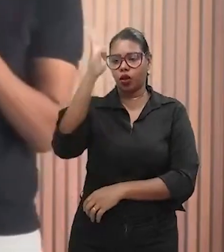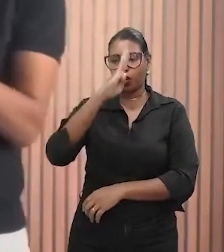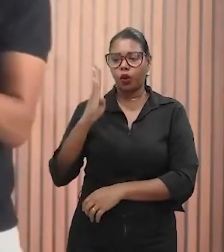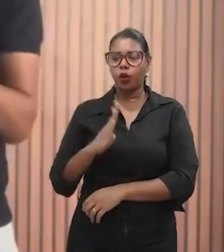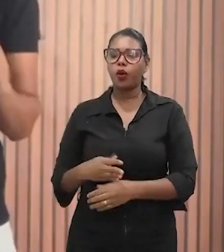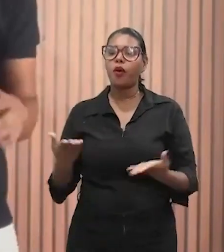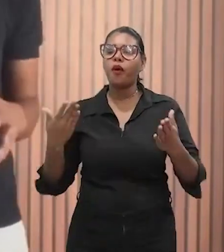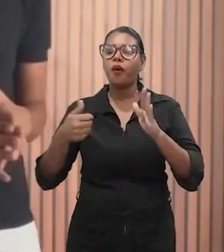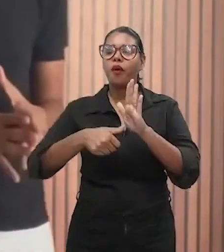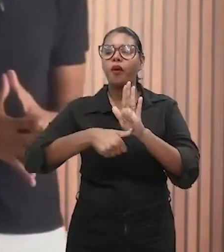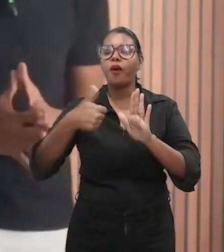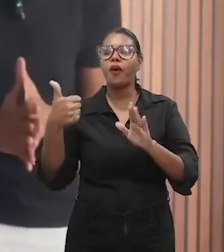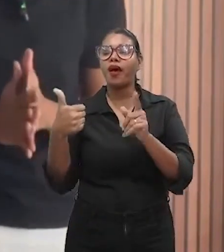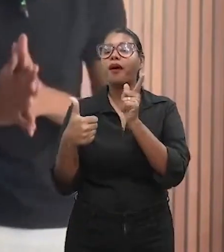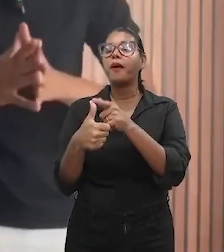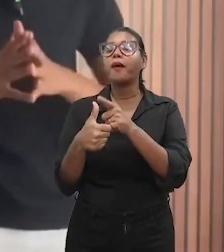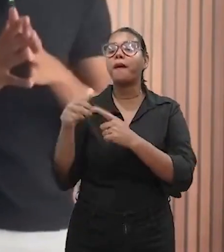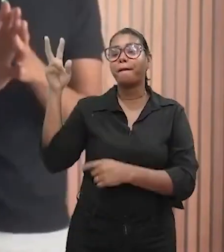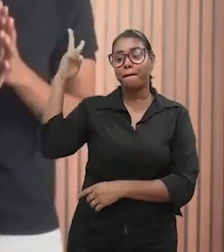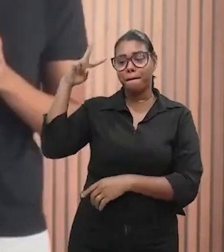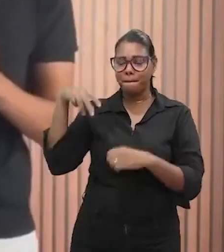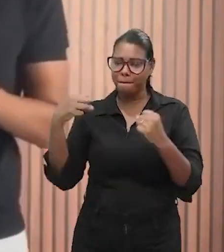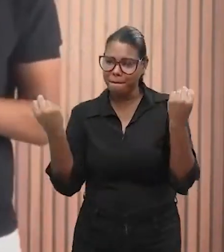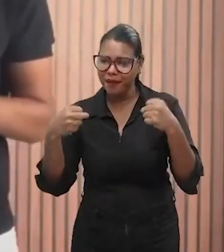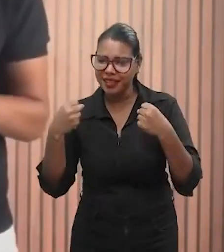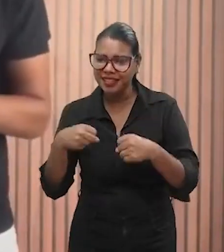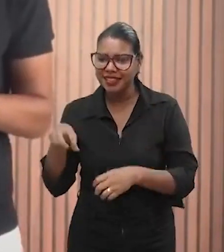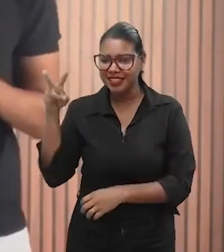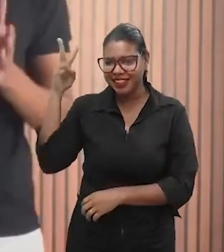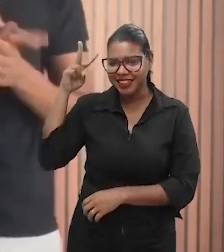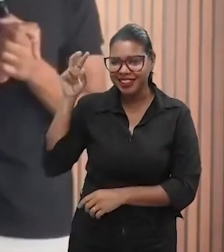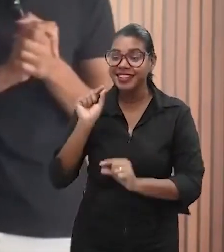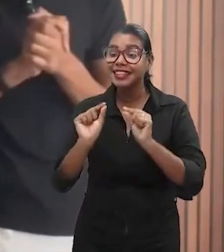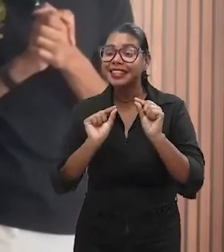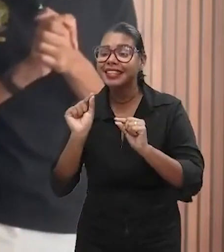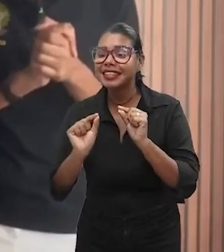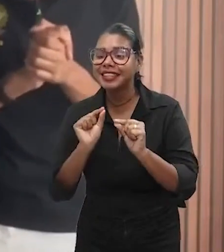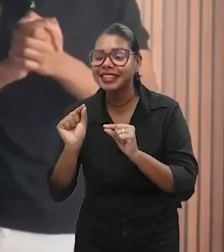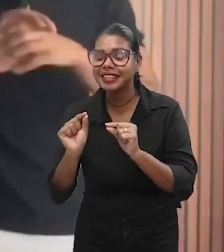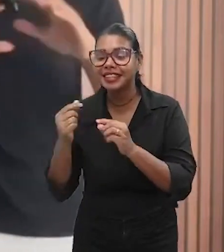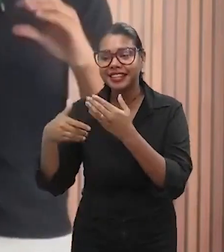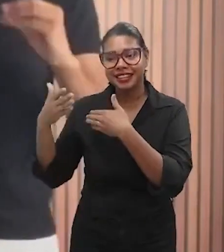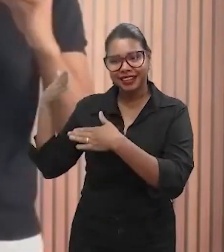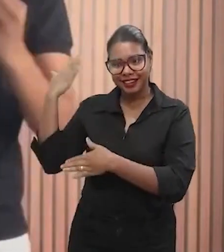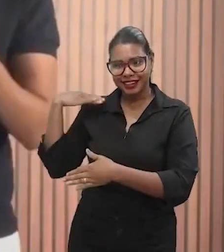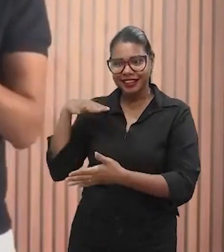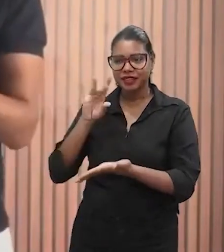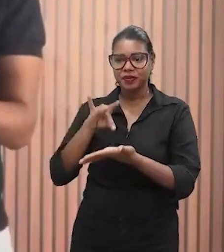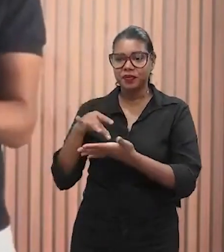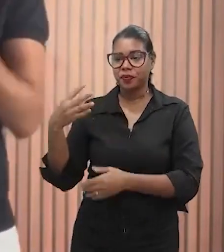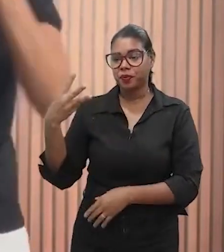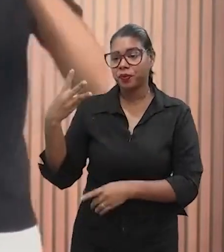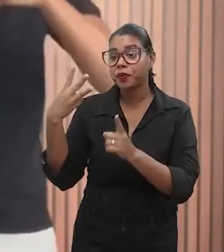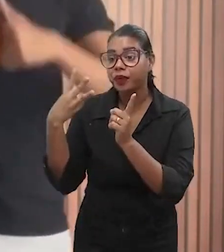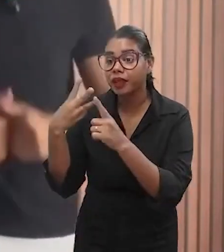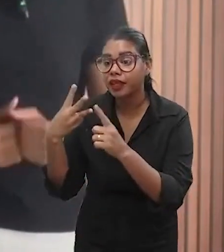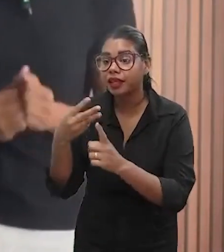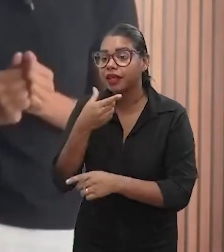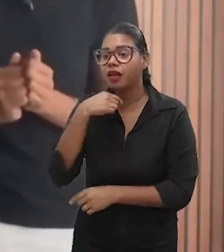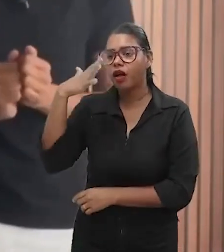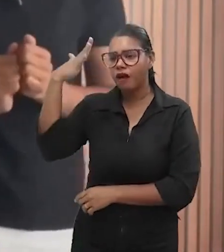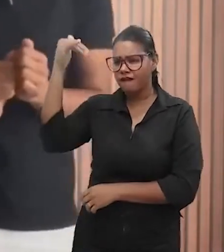é o primeiro que nós precisamos lembrar? Deixa eu ver se tu lembra ainda aí dessa época. Pois é, 3 homens importantíssimos